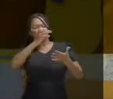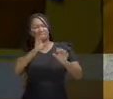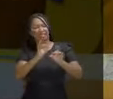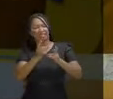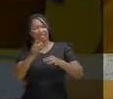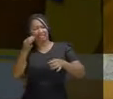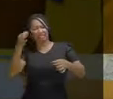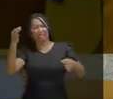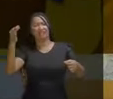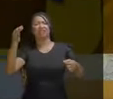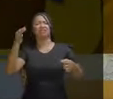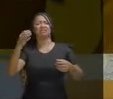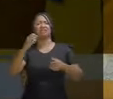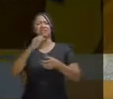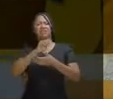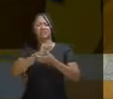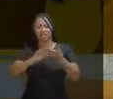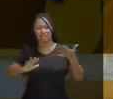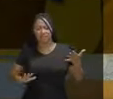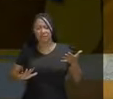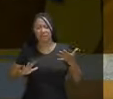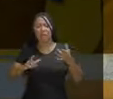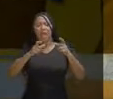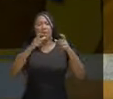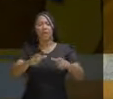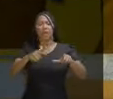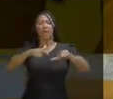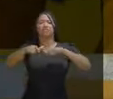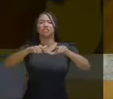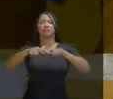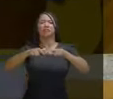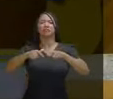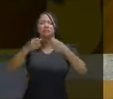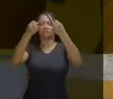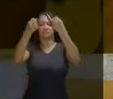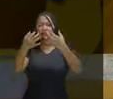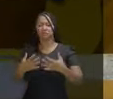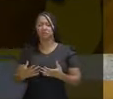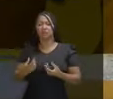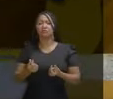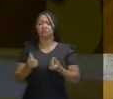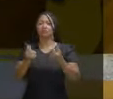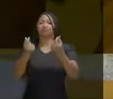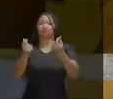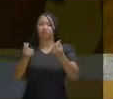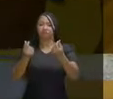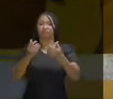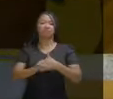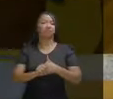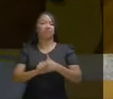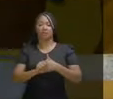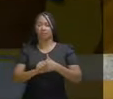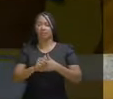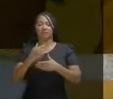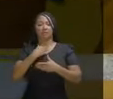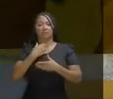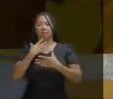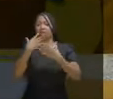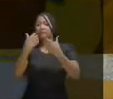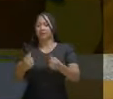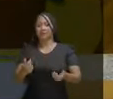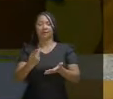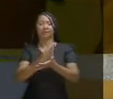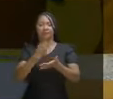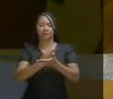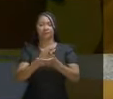detalhamento das atividades, dos locais de trabalho e da justificativa do preço, eram inaptos à comprovação da